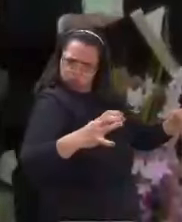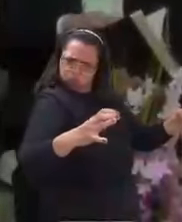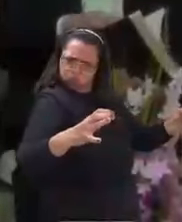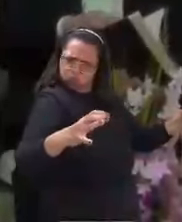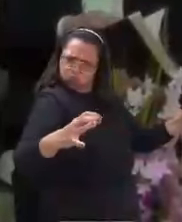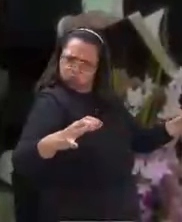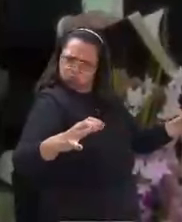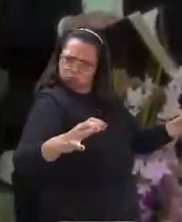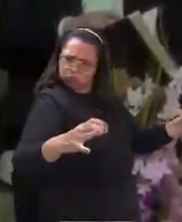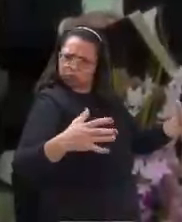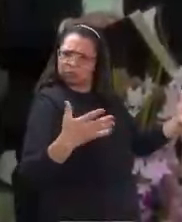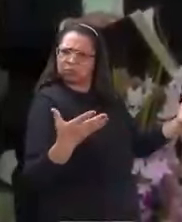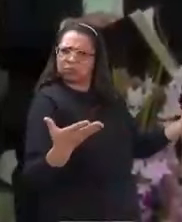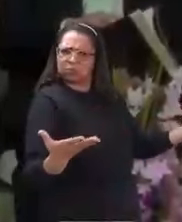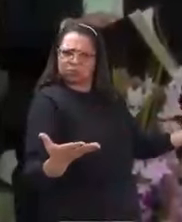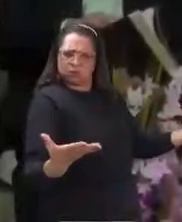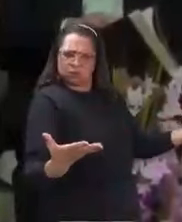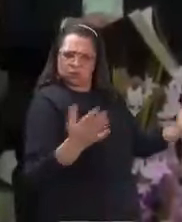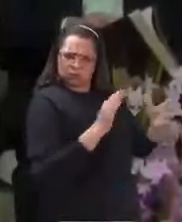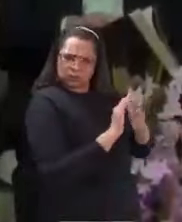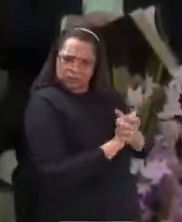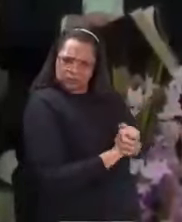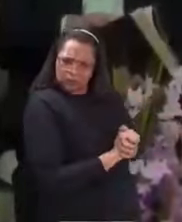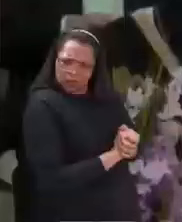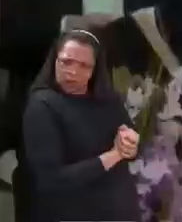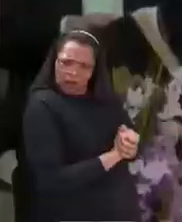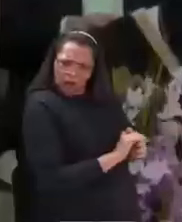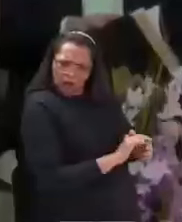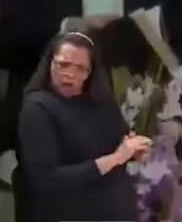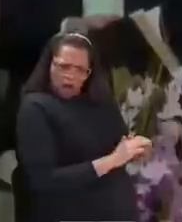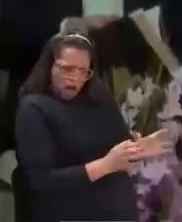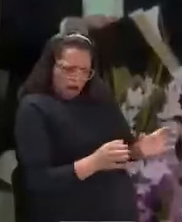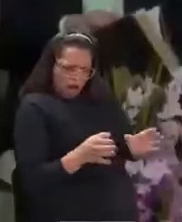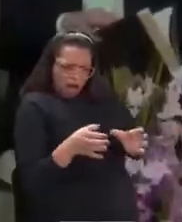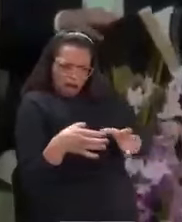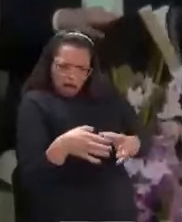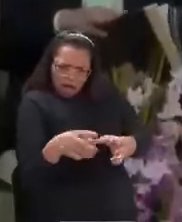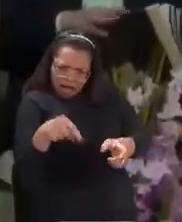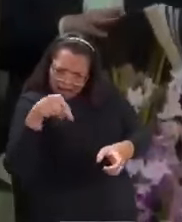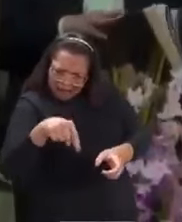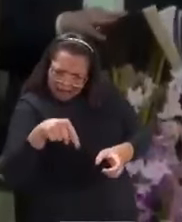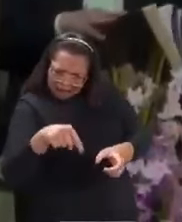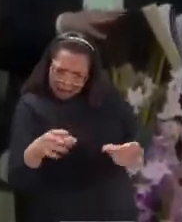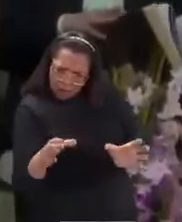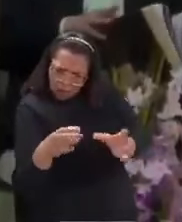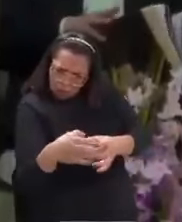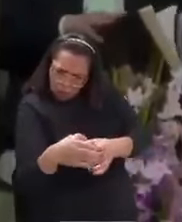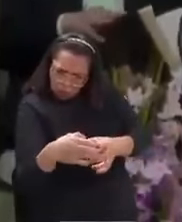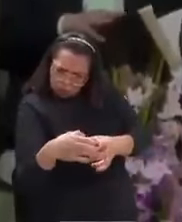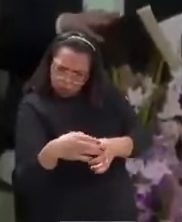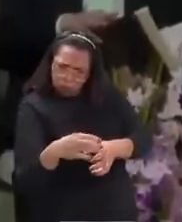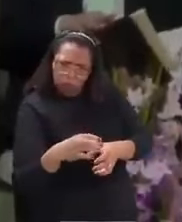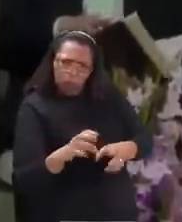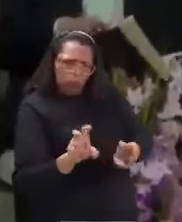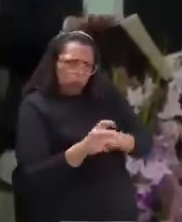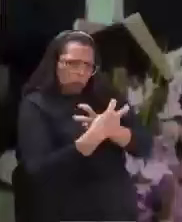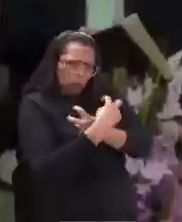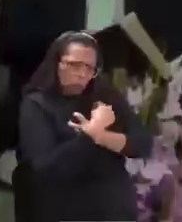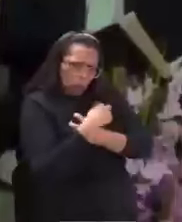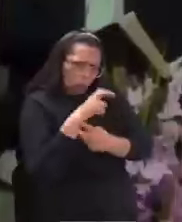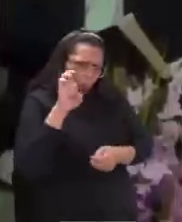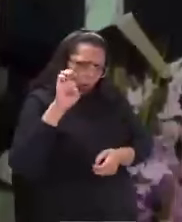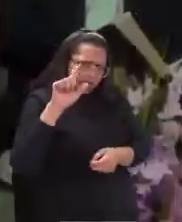corremos o risco deste povo se juntar aos inimigos e guerrearem contra nós e